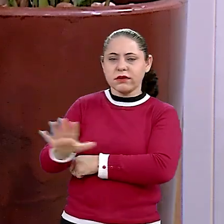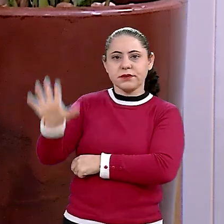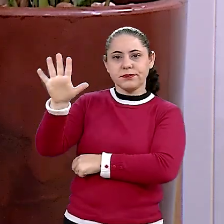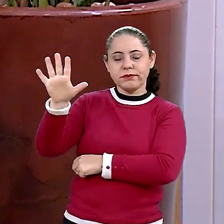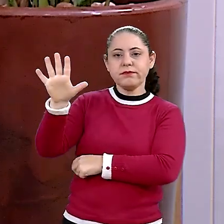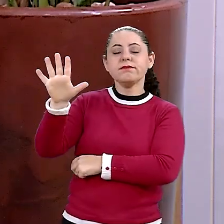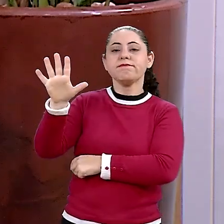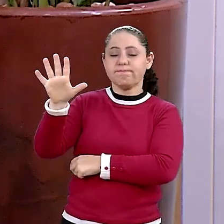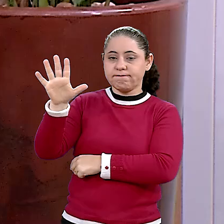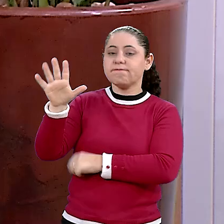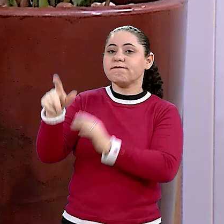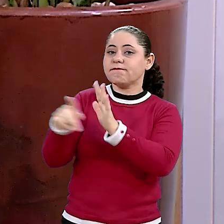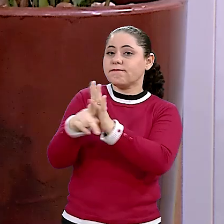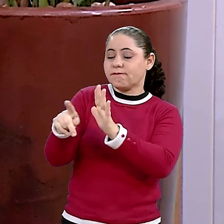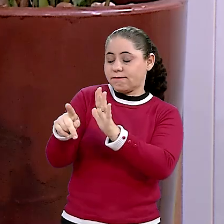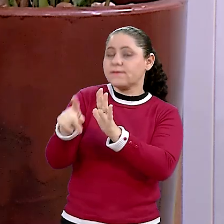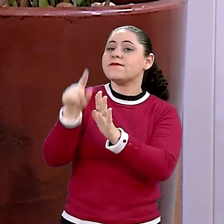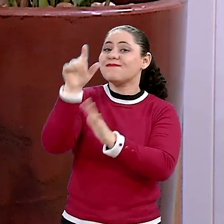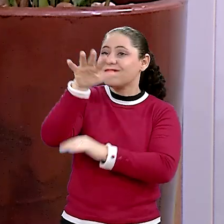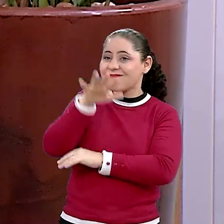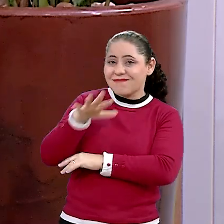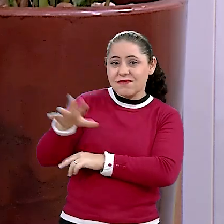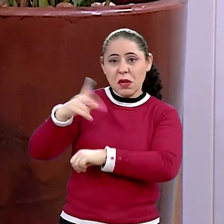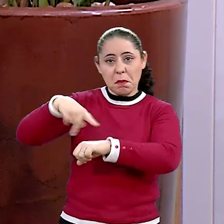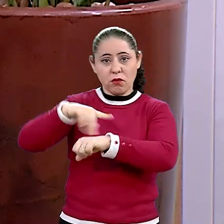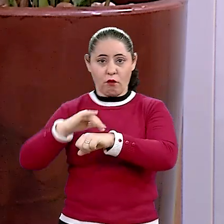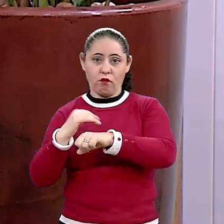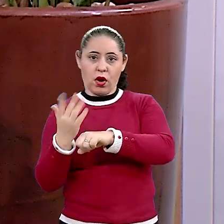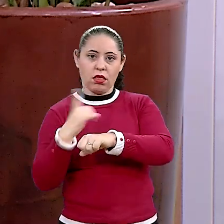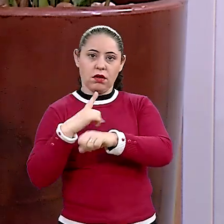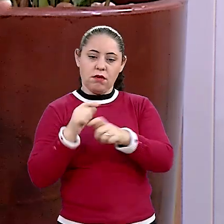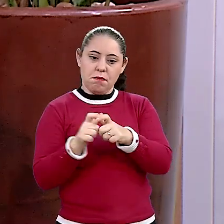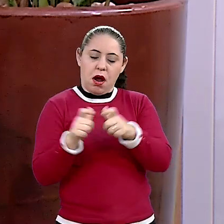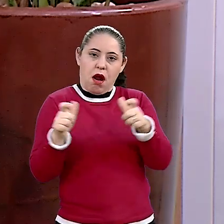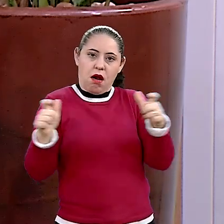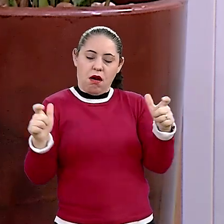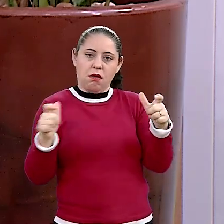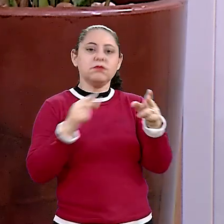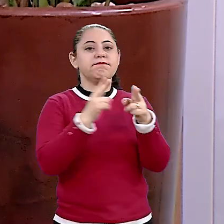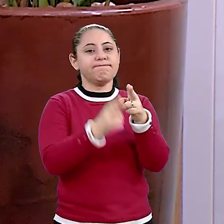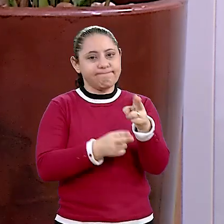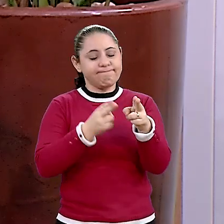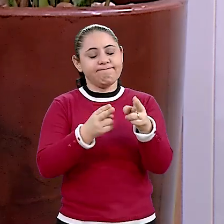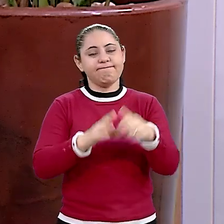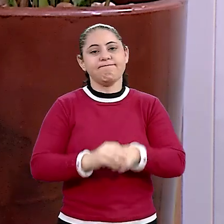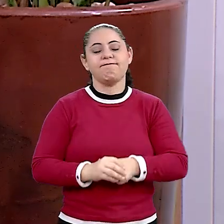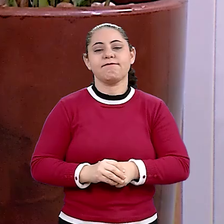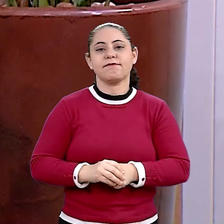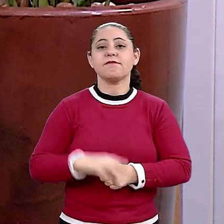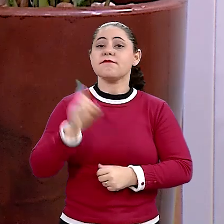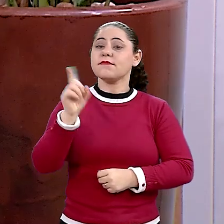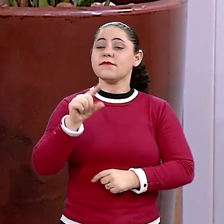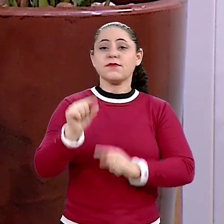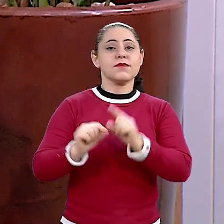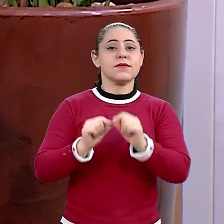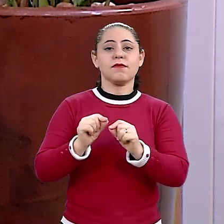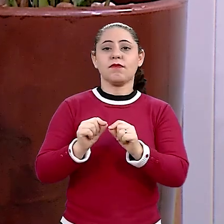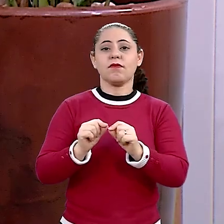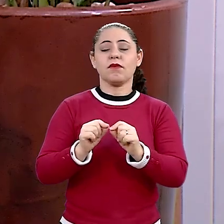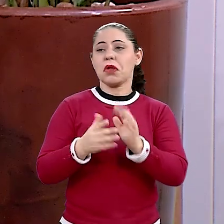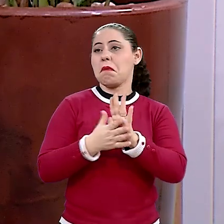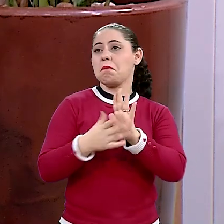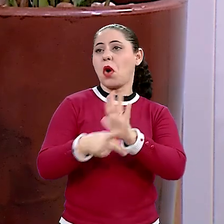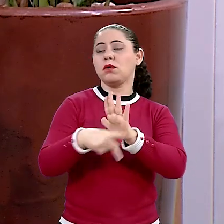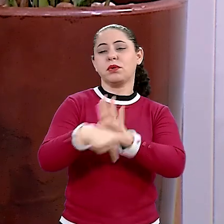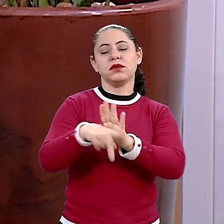Europa, etc. e tal, no meio oeste norte-americano, foi lá onde houve a grande expansão das ferrovias. Então, assim, ela não foi